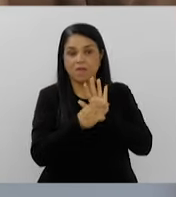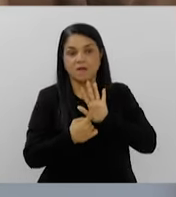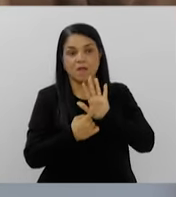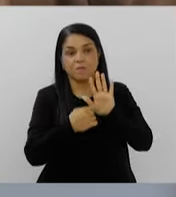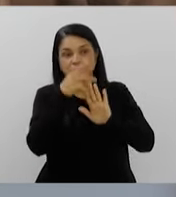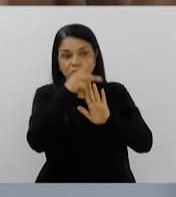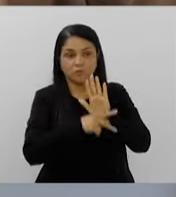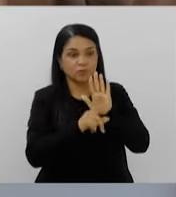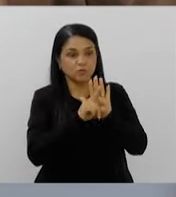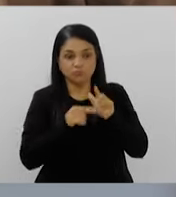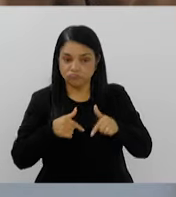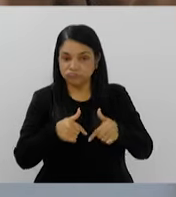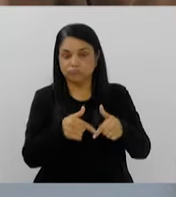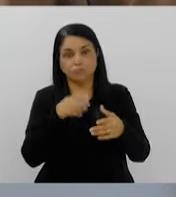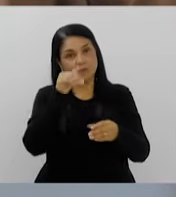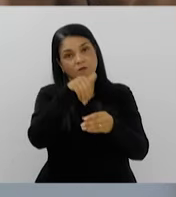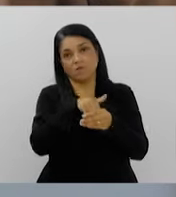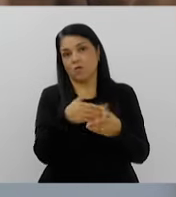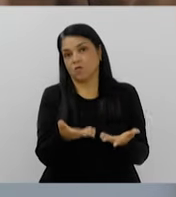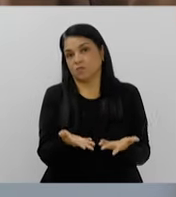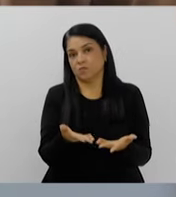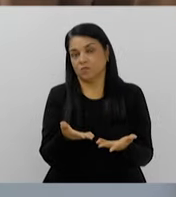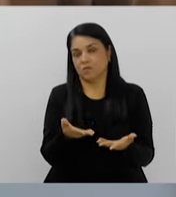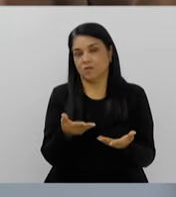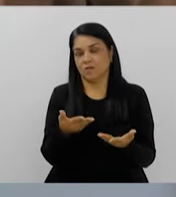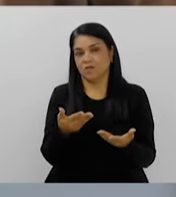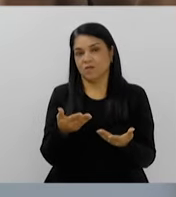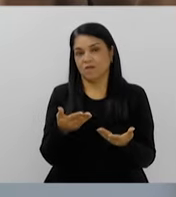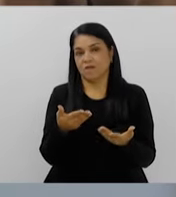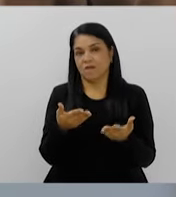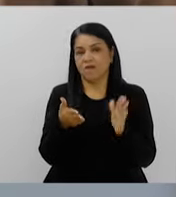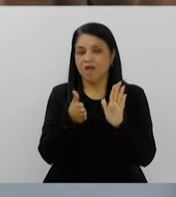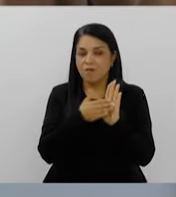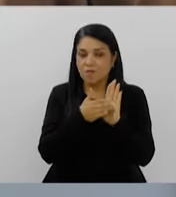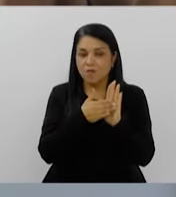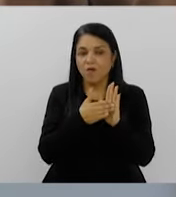que tramitar. Porra. Não, mas quanto à proposta, vamos analisar mais